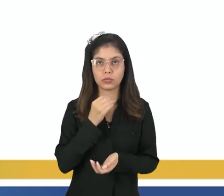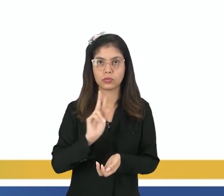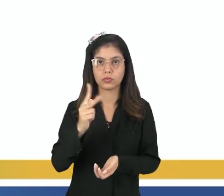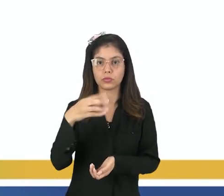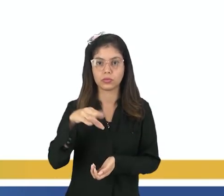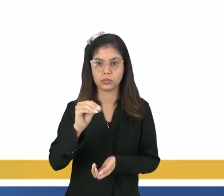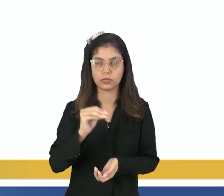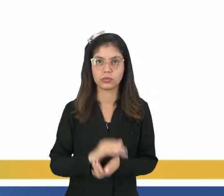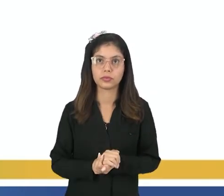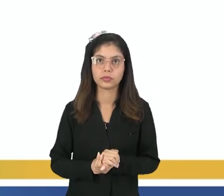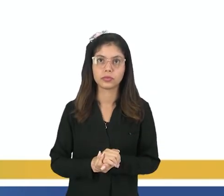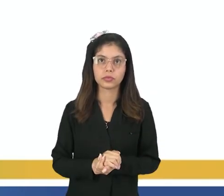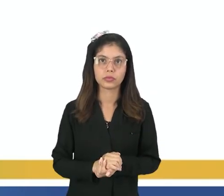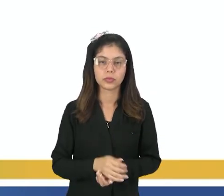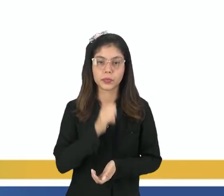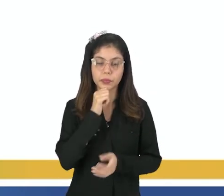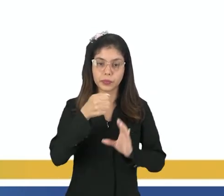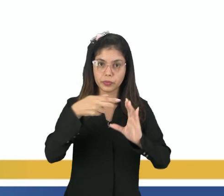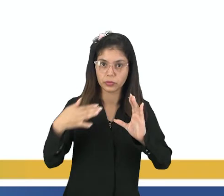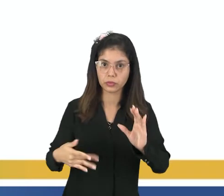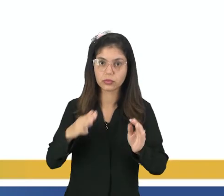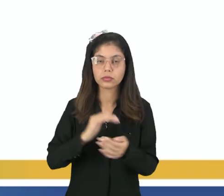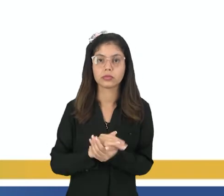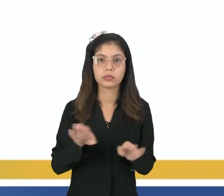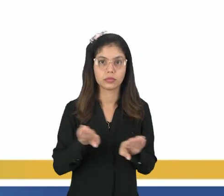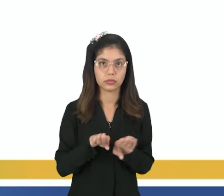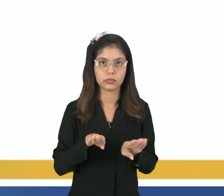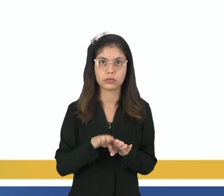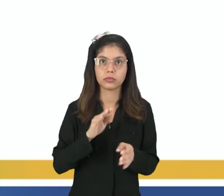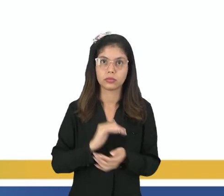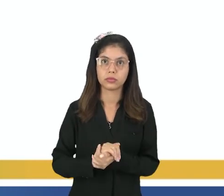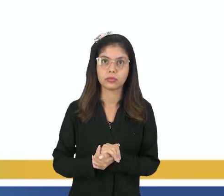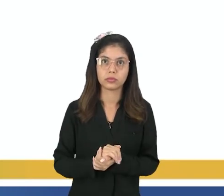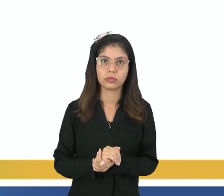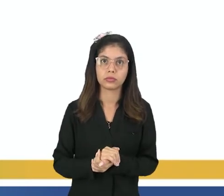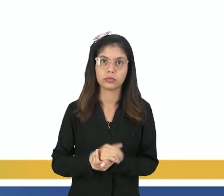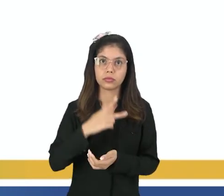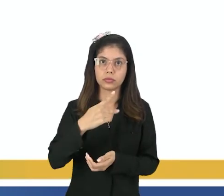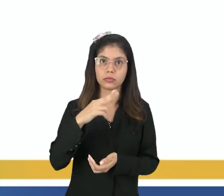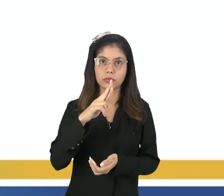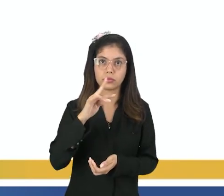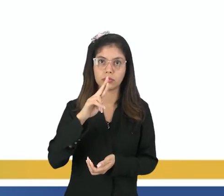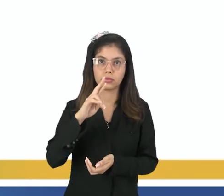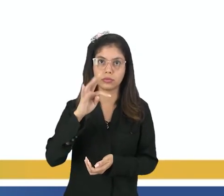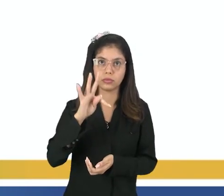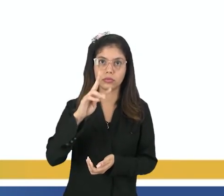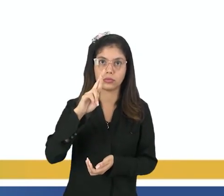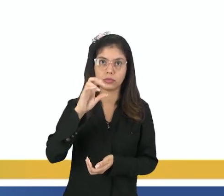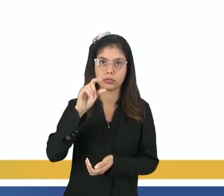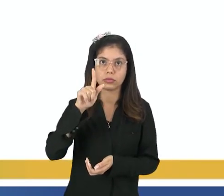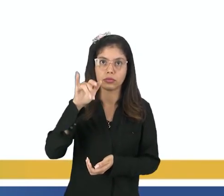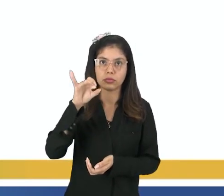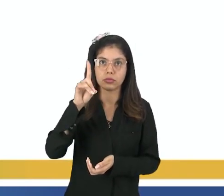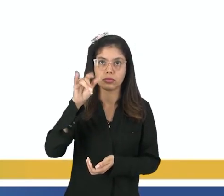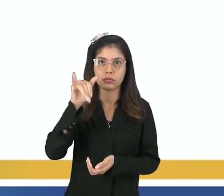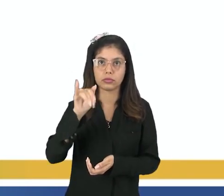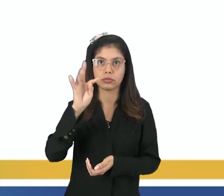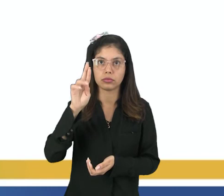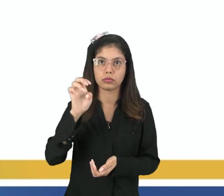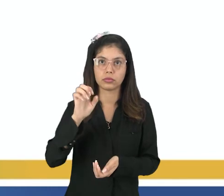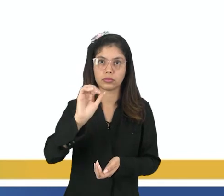é Homo. E a espécie aí do chimpanzé é chamada de Pontroglottides e do